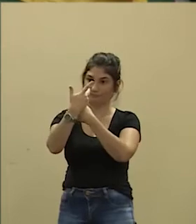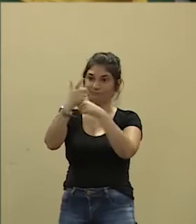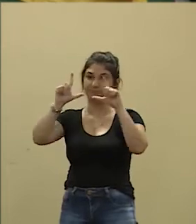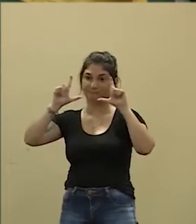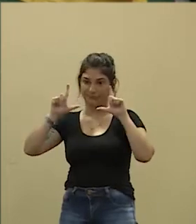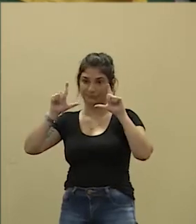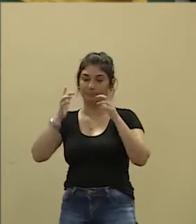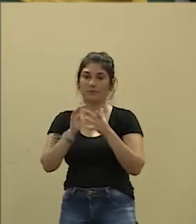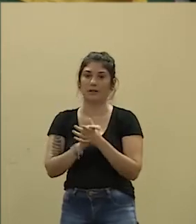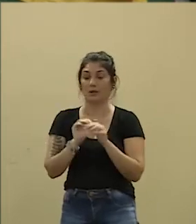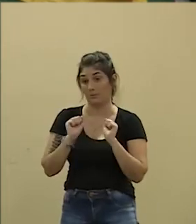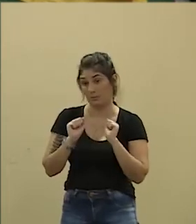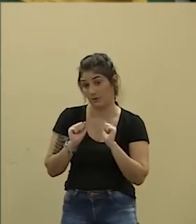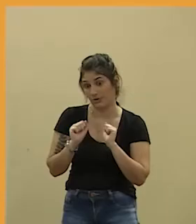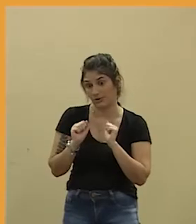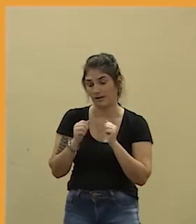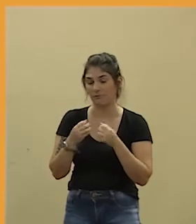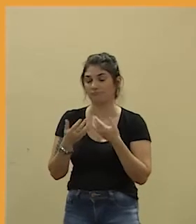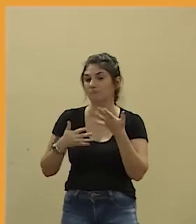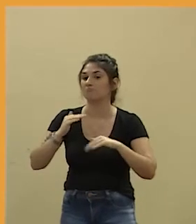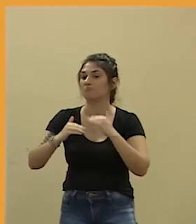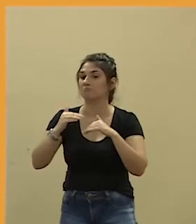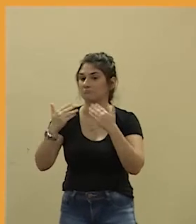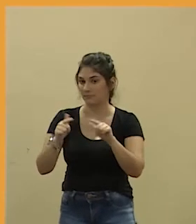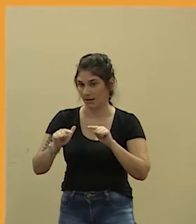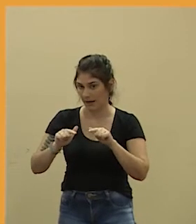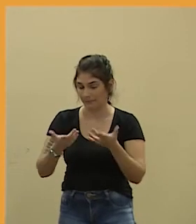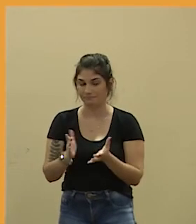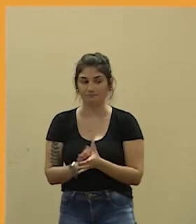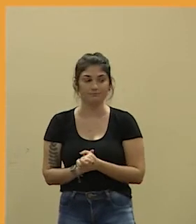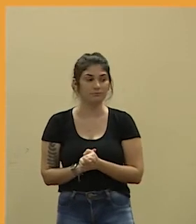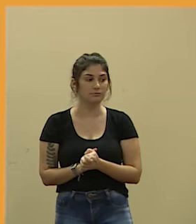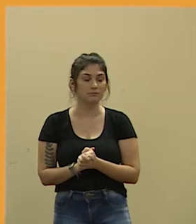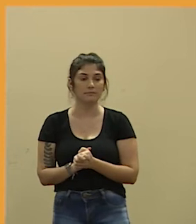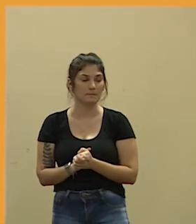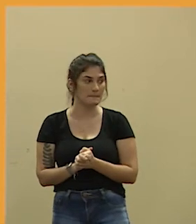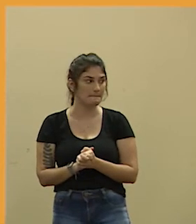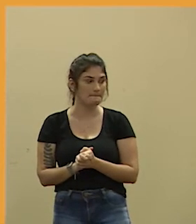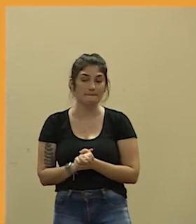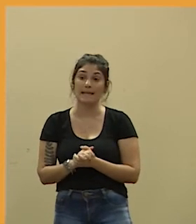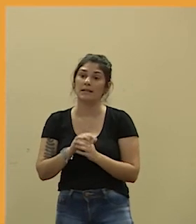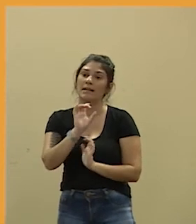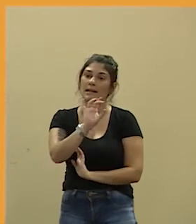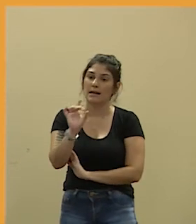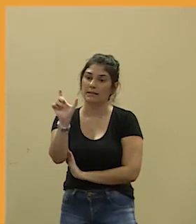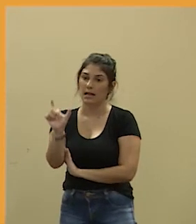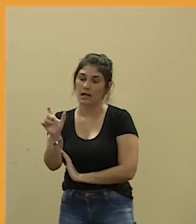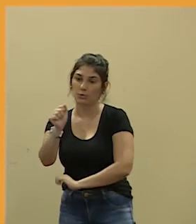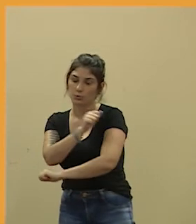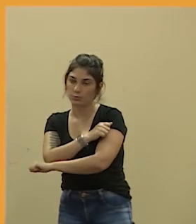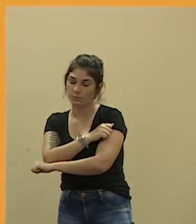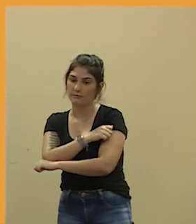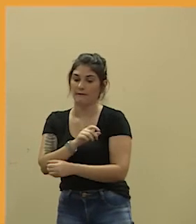pra gente eventualmente explorar nessa primeira semana além do preenchimento do perfil cada aluno faz um levantamento dos vídeos reportagens pensa sobre o primeiro